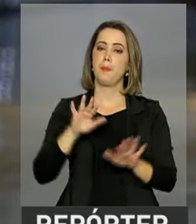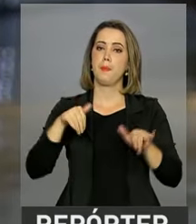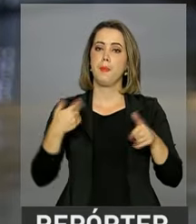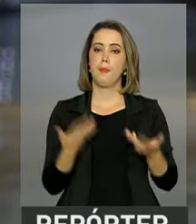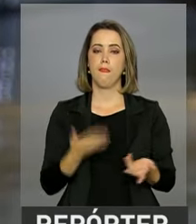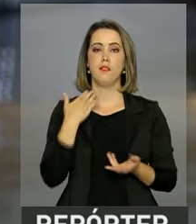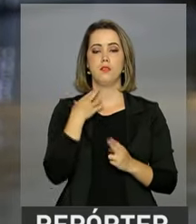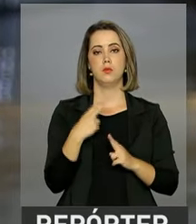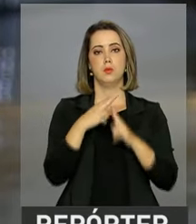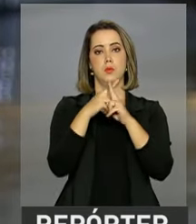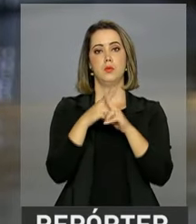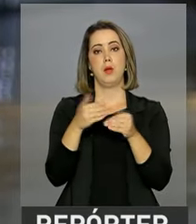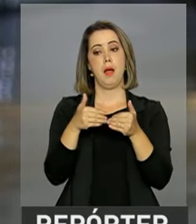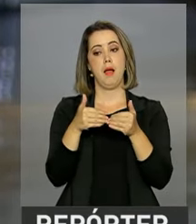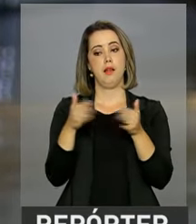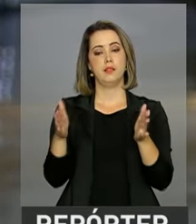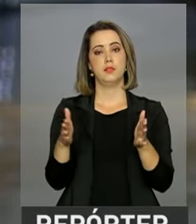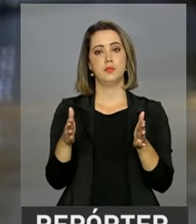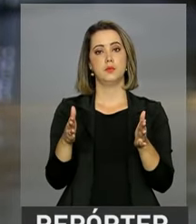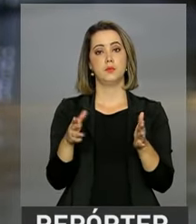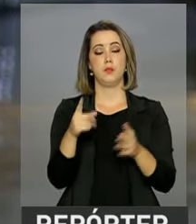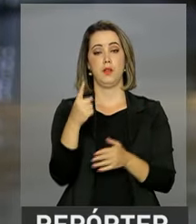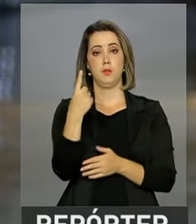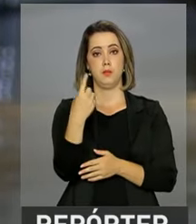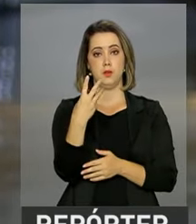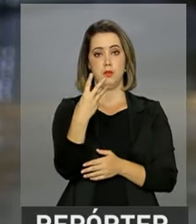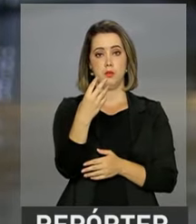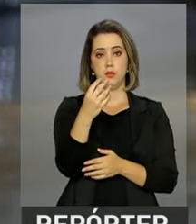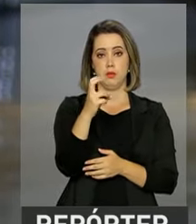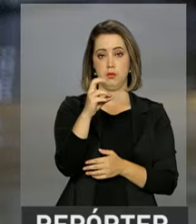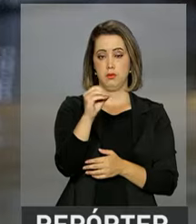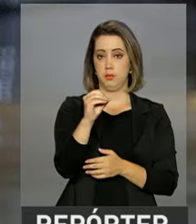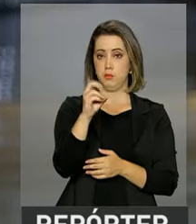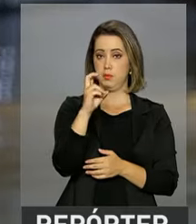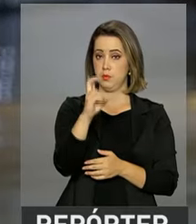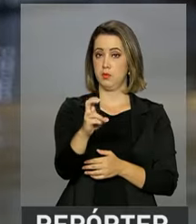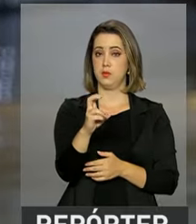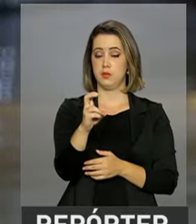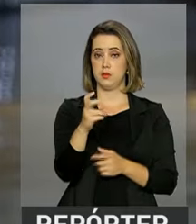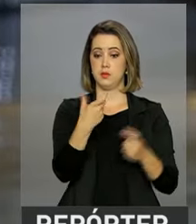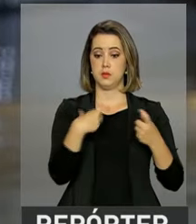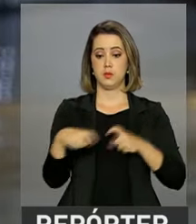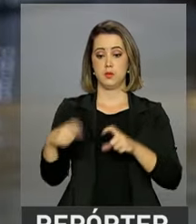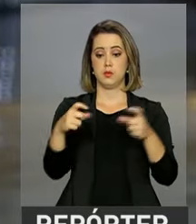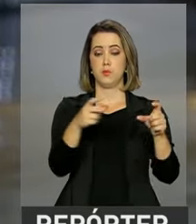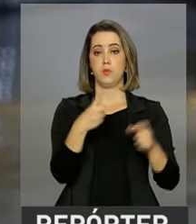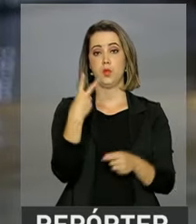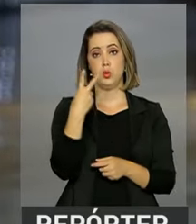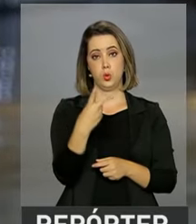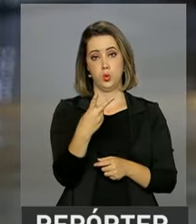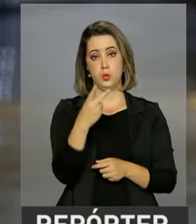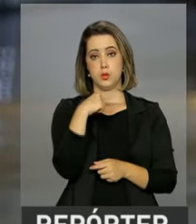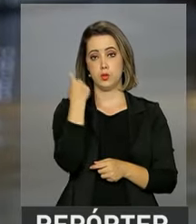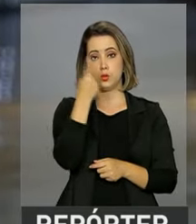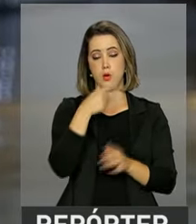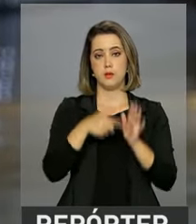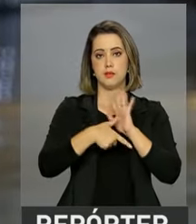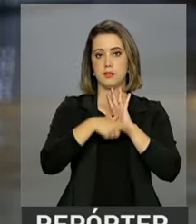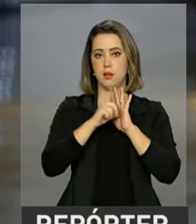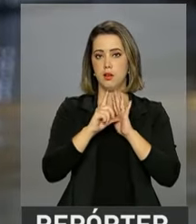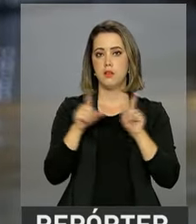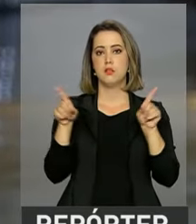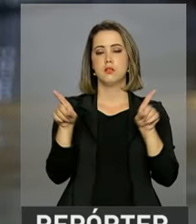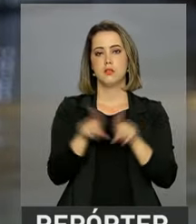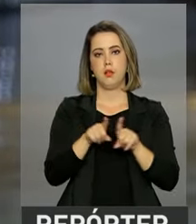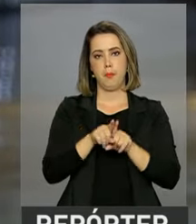Econômica Federal decidiu abrir 1.305 agências com 2 horas de antecedência também